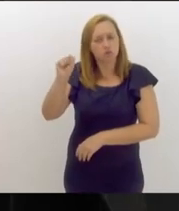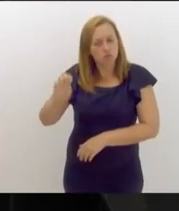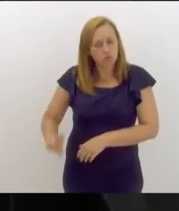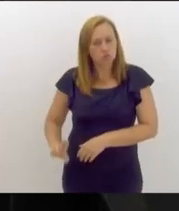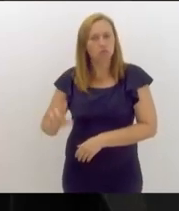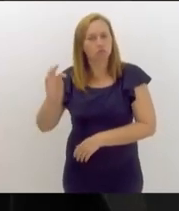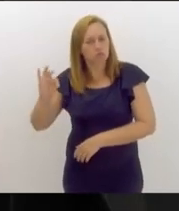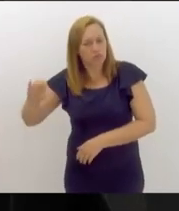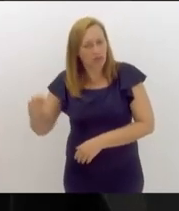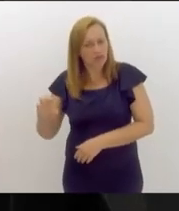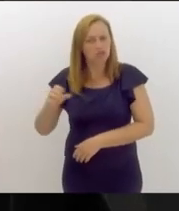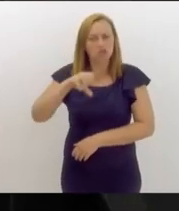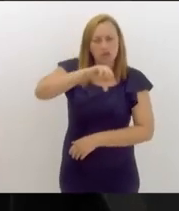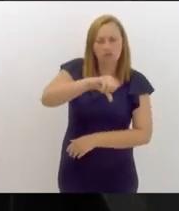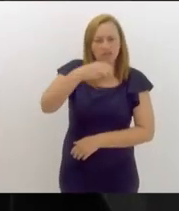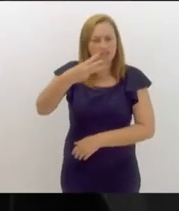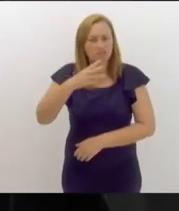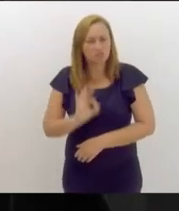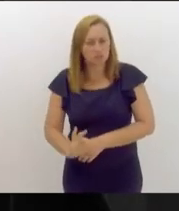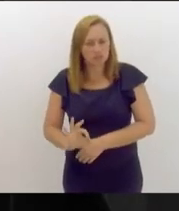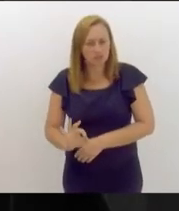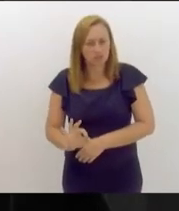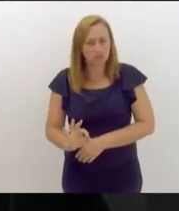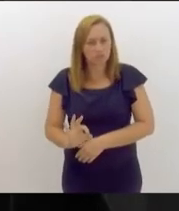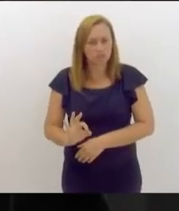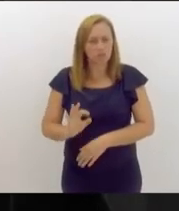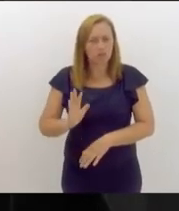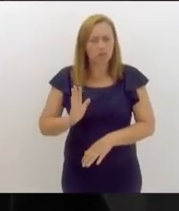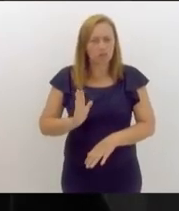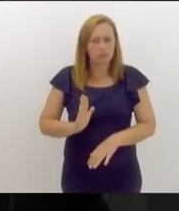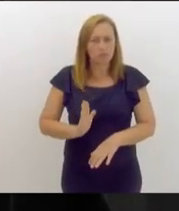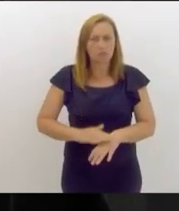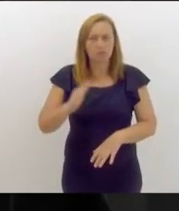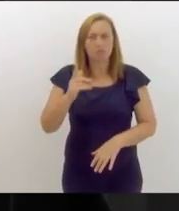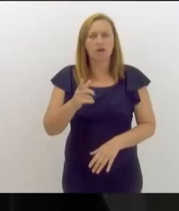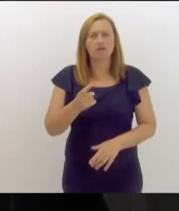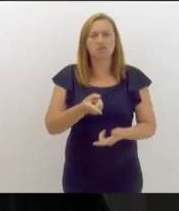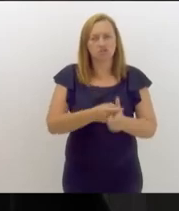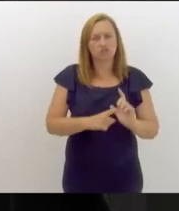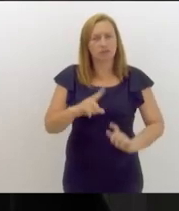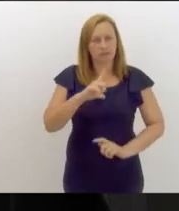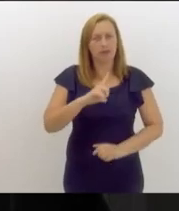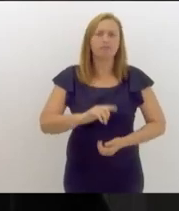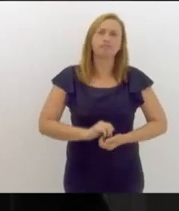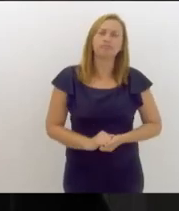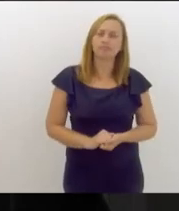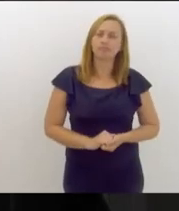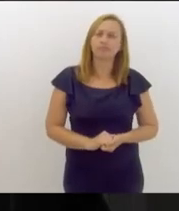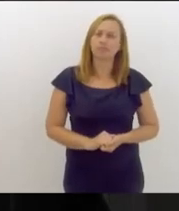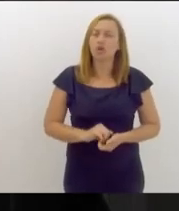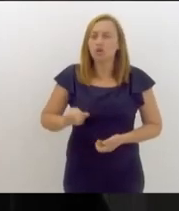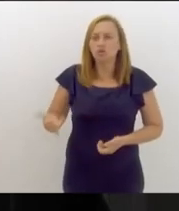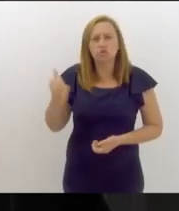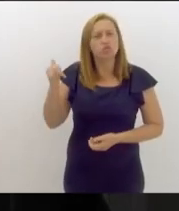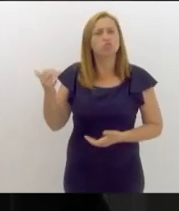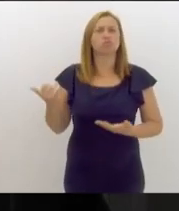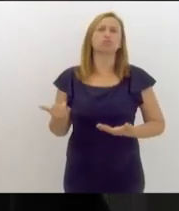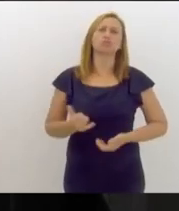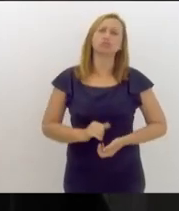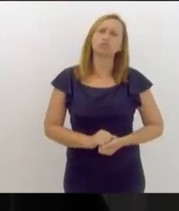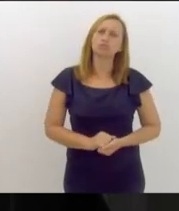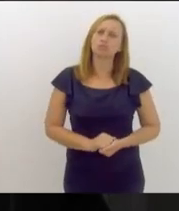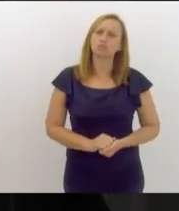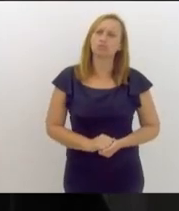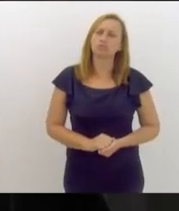sudeste que são os 93% maiores devedores São Judas escorchantes